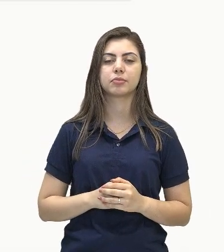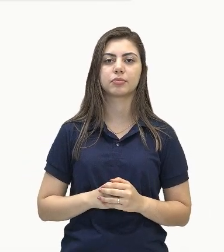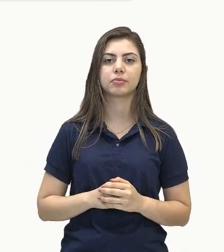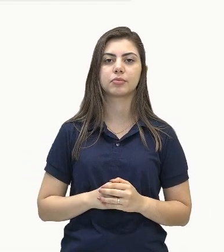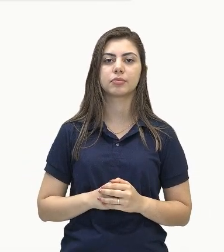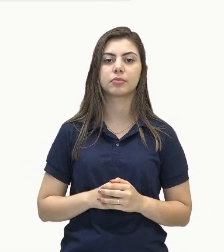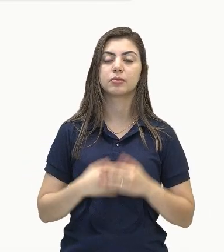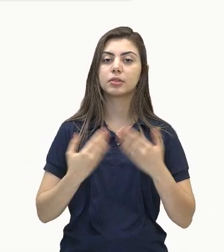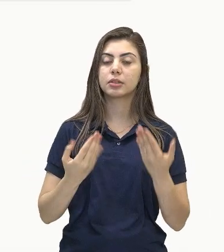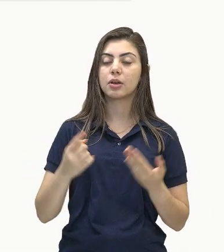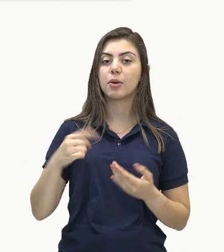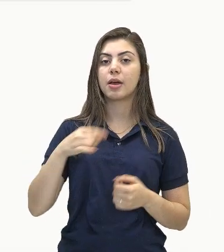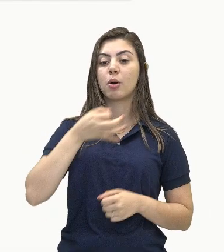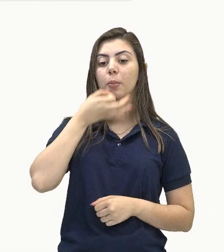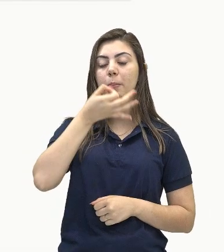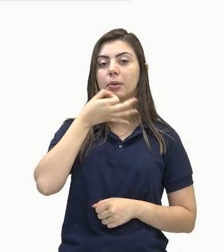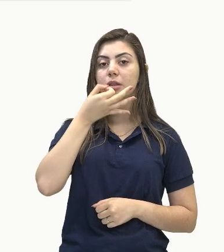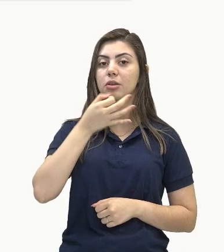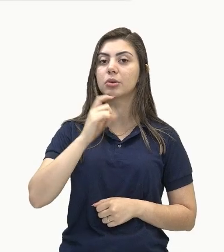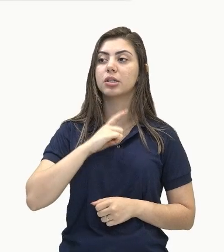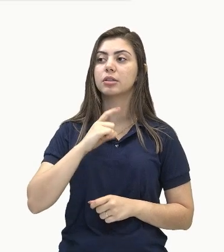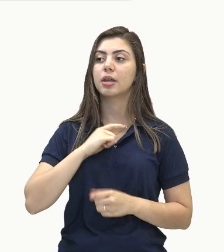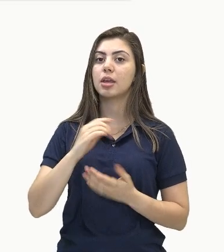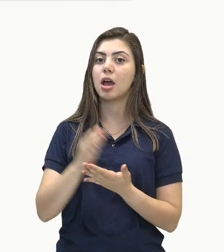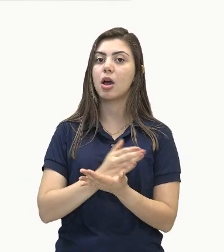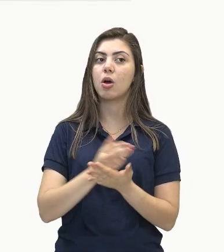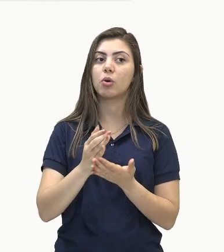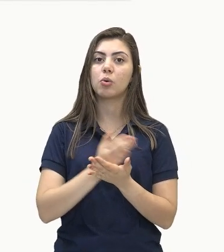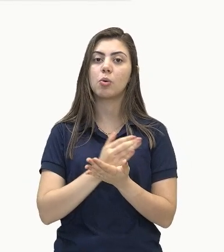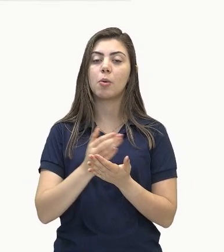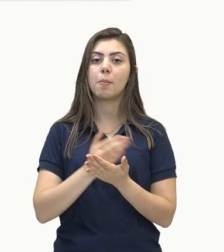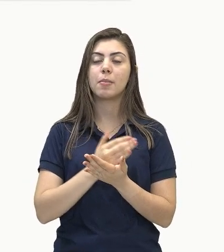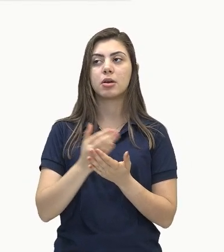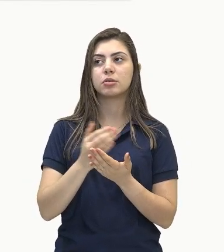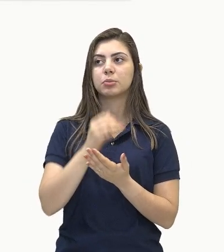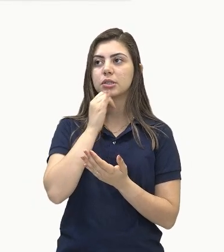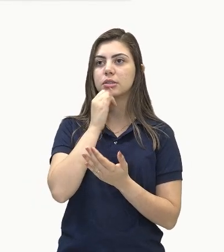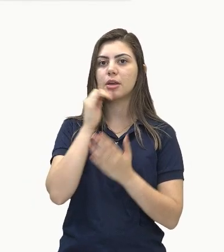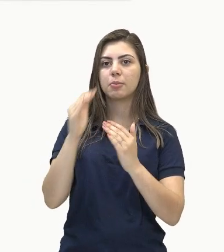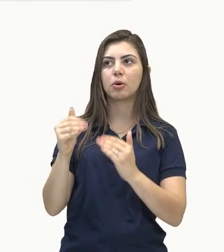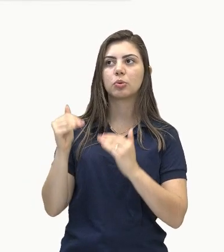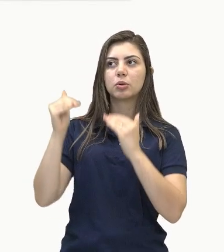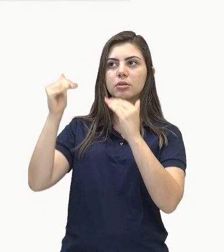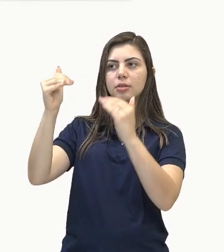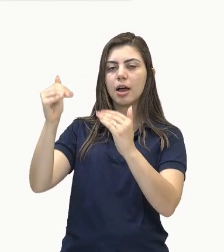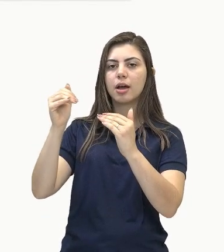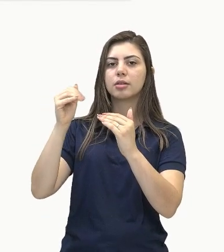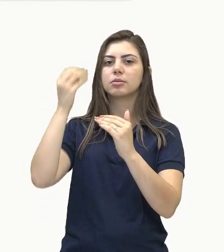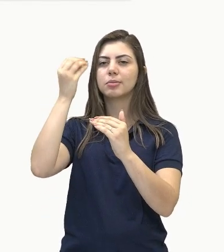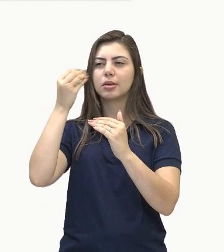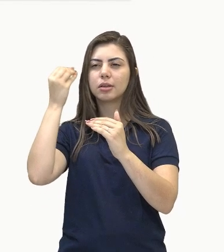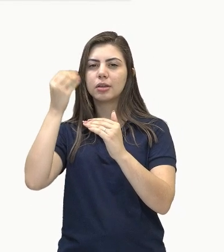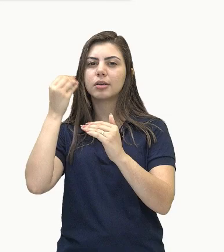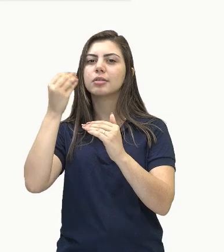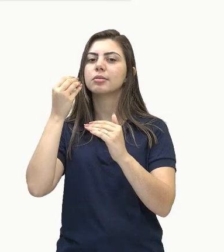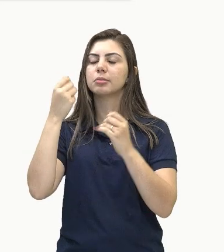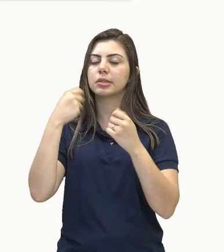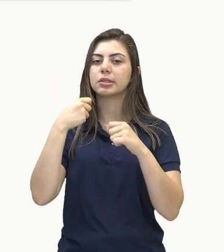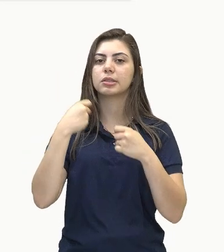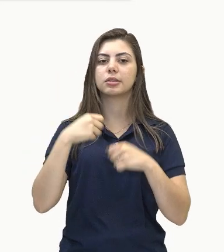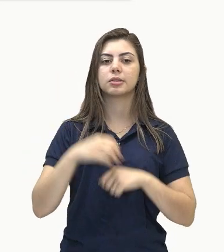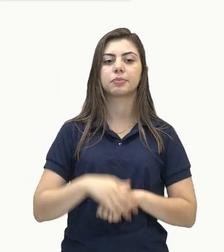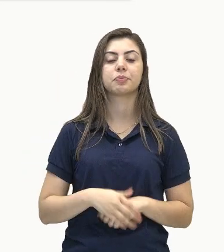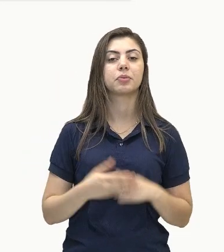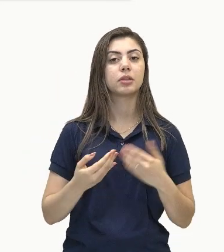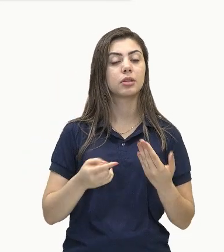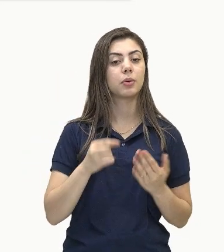fundamentada, ancorada em algum argumento de autoridade, por exemplo, certo? Então, esse texto,